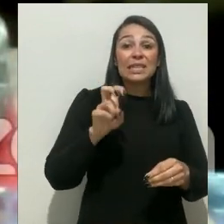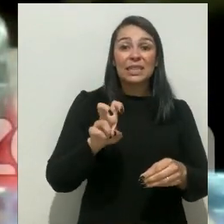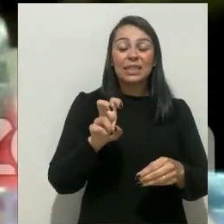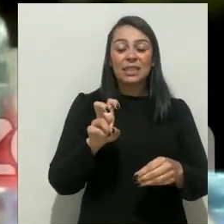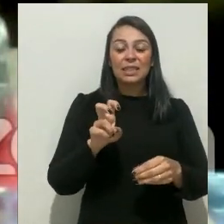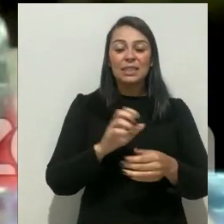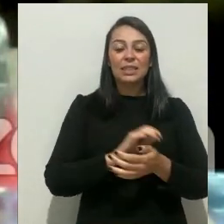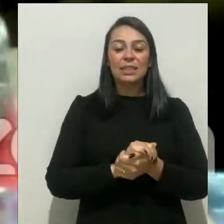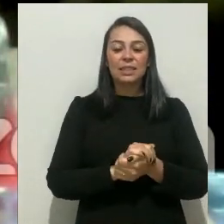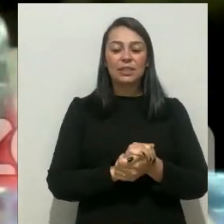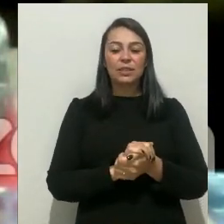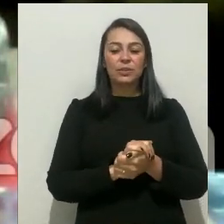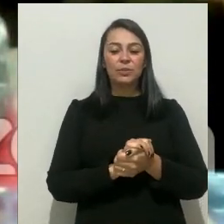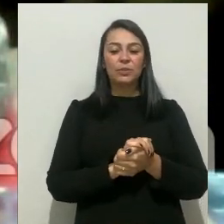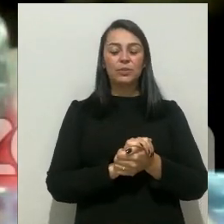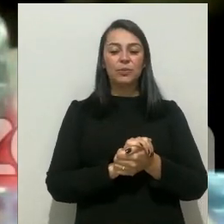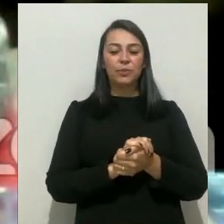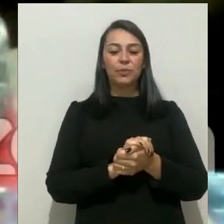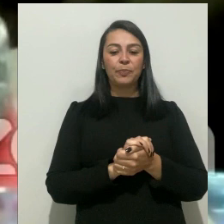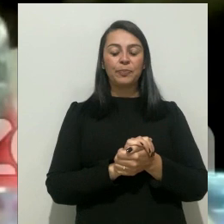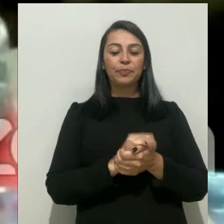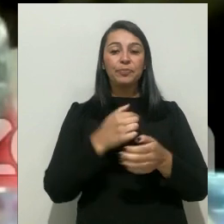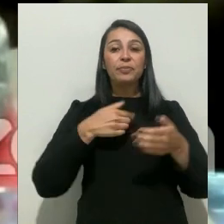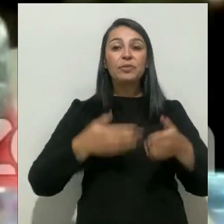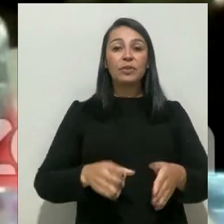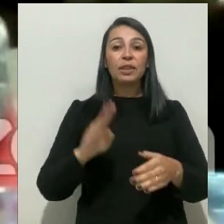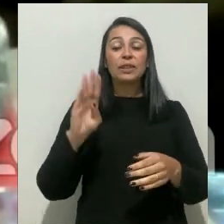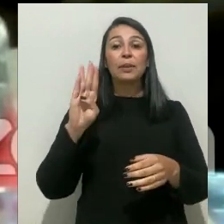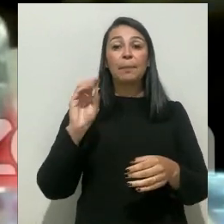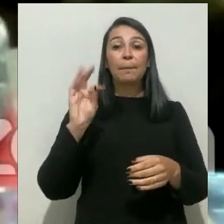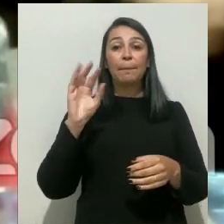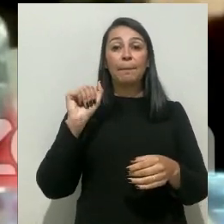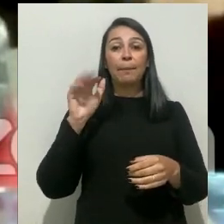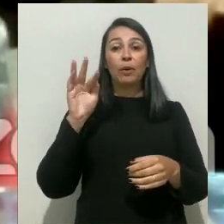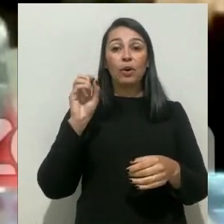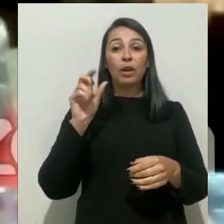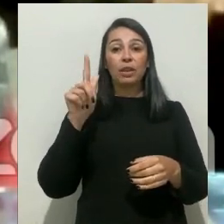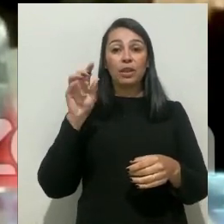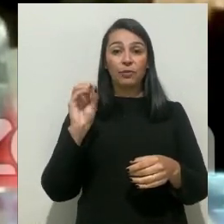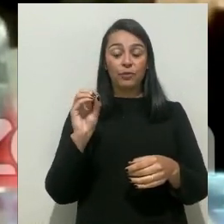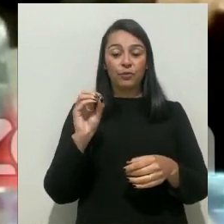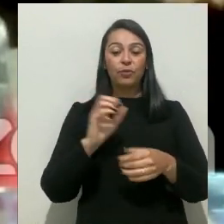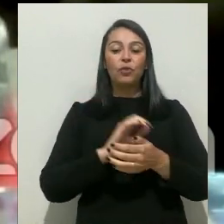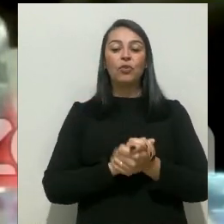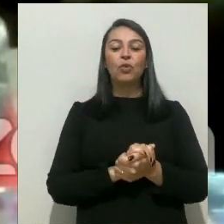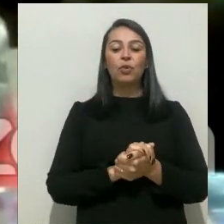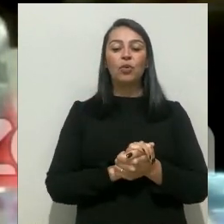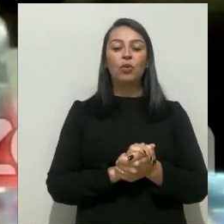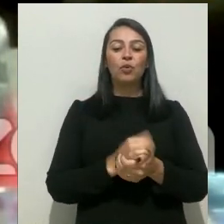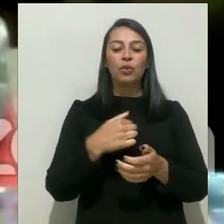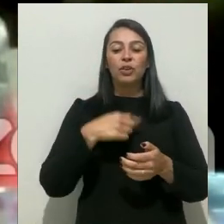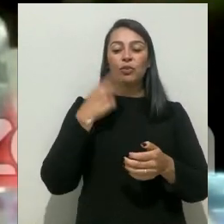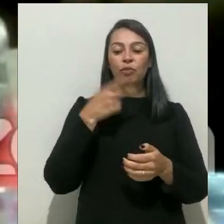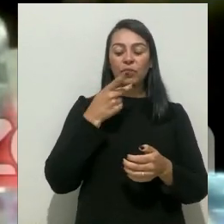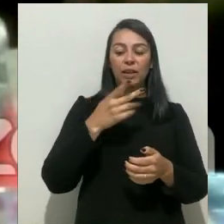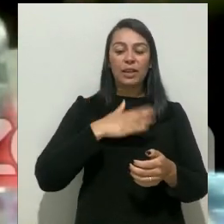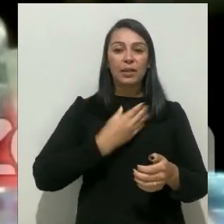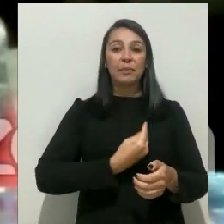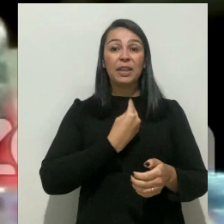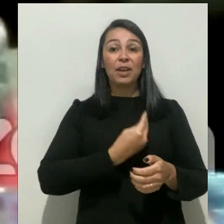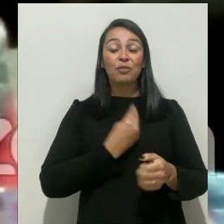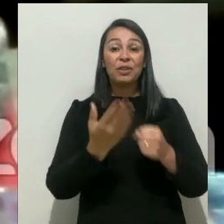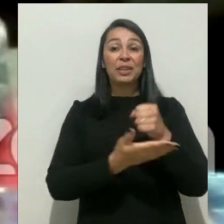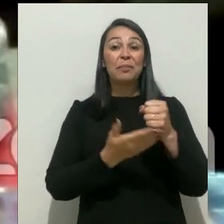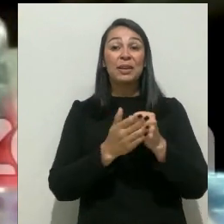volta do Cristo. Nasci na Voluntários da Pátria, em Botafogo, no edifício dos Irmãos Roberto. Até comentei com a Érica que a minha vida toda é em volta